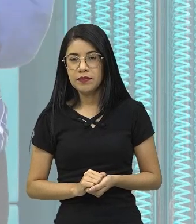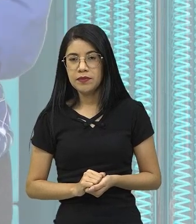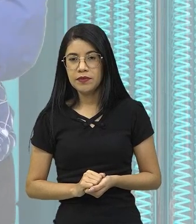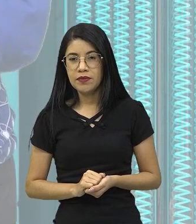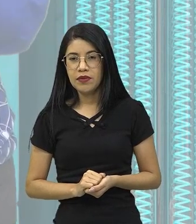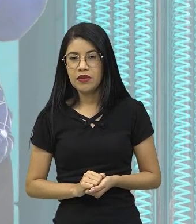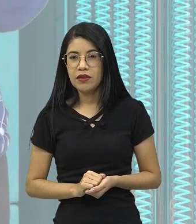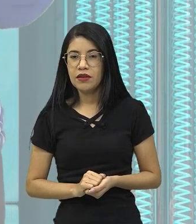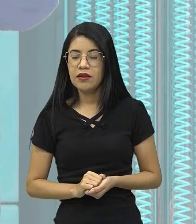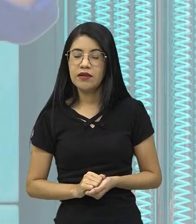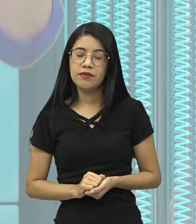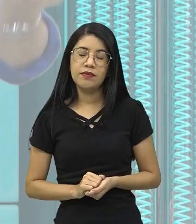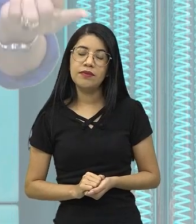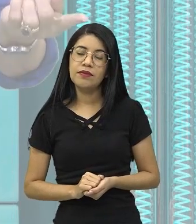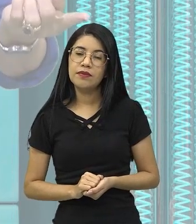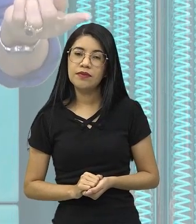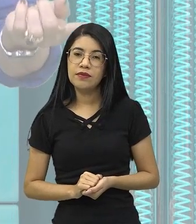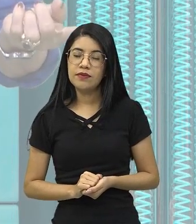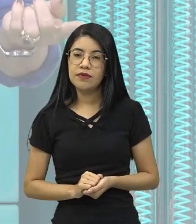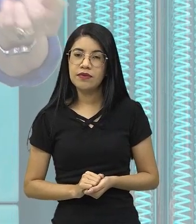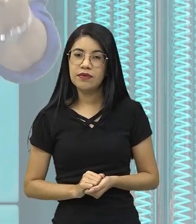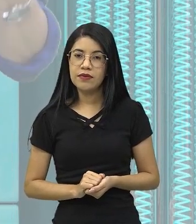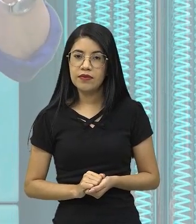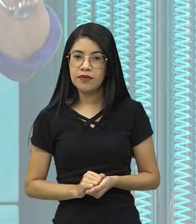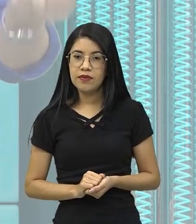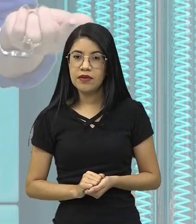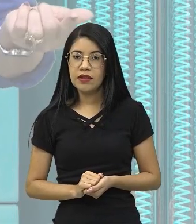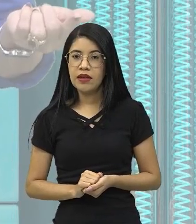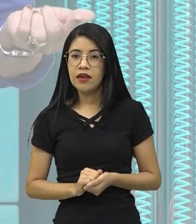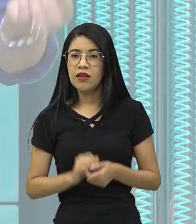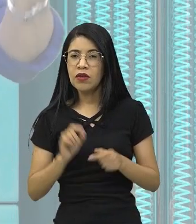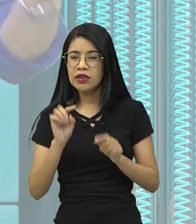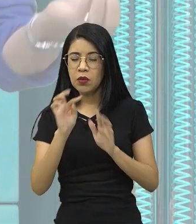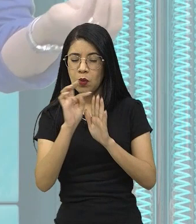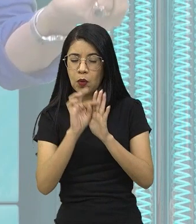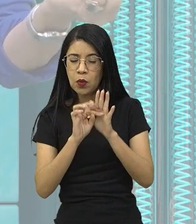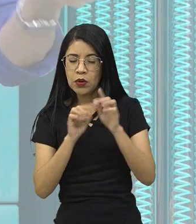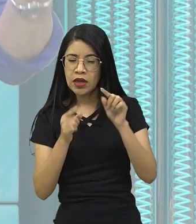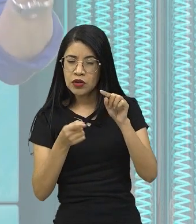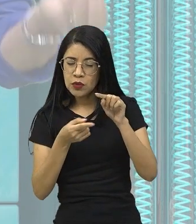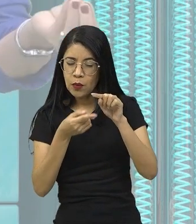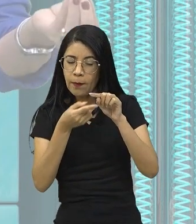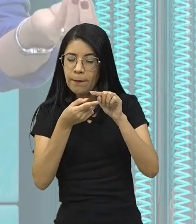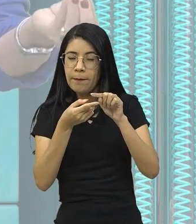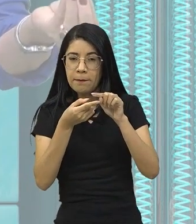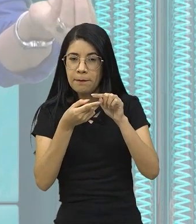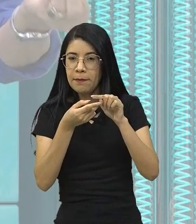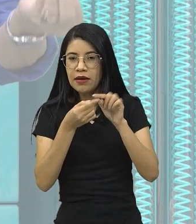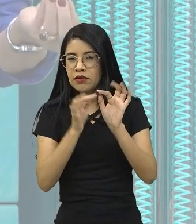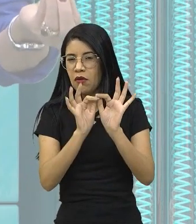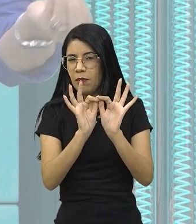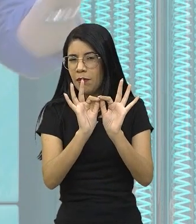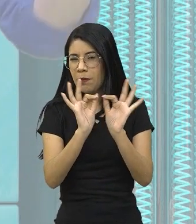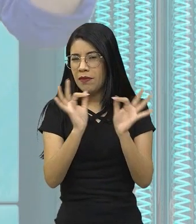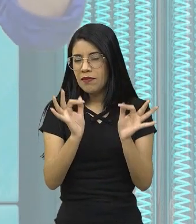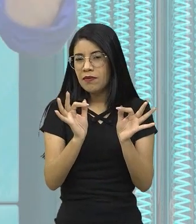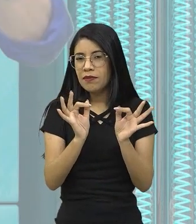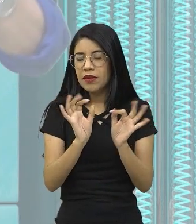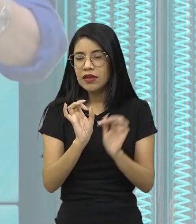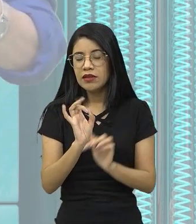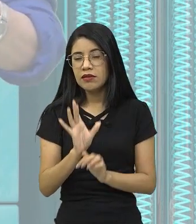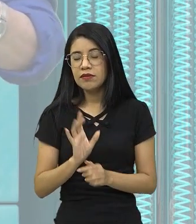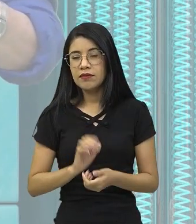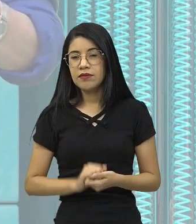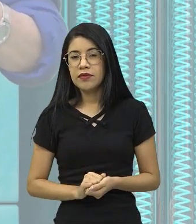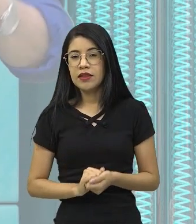certeza, vai ser bem menor que o miniconto e microconto. Microconto e miniconto